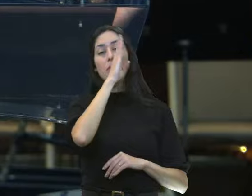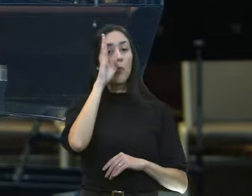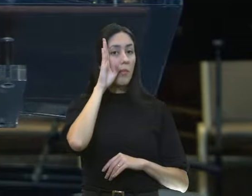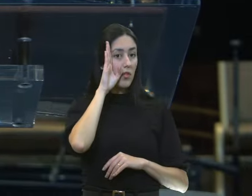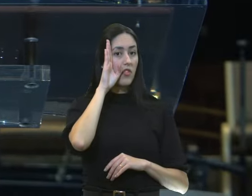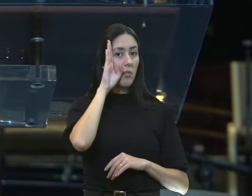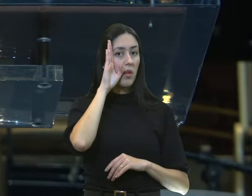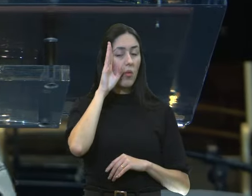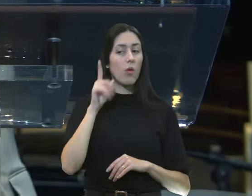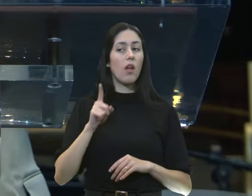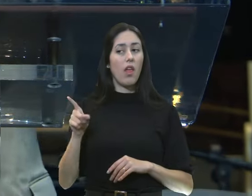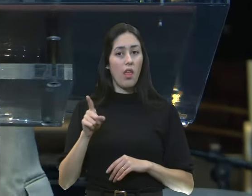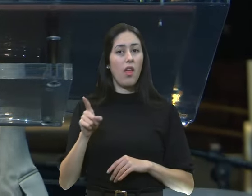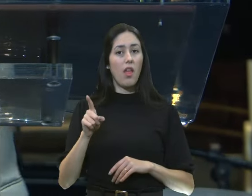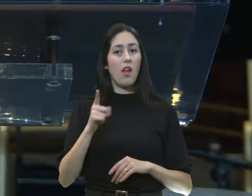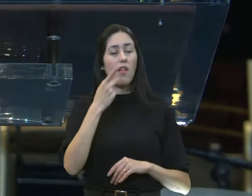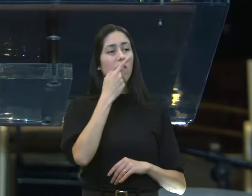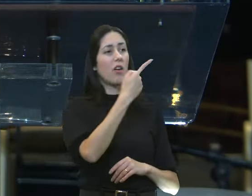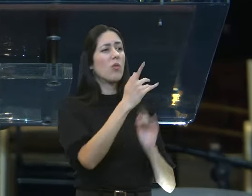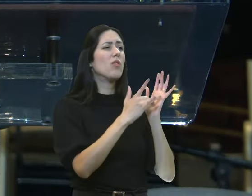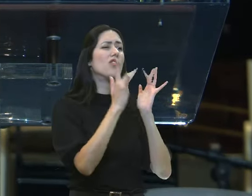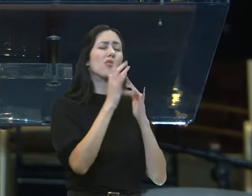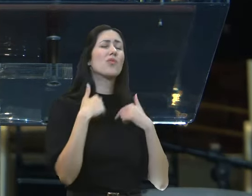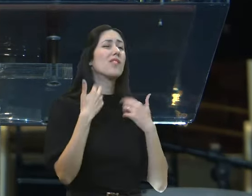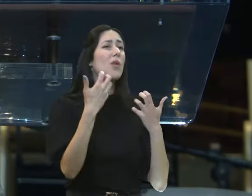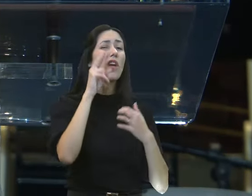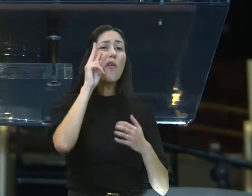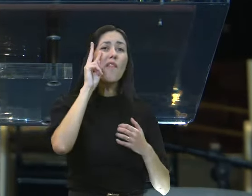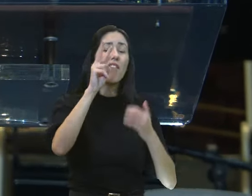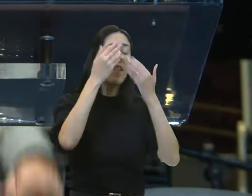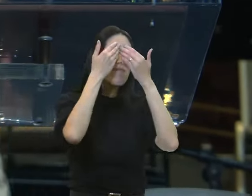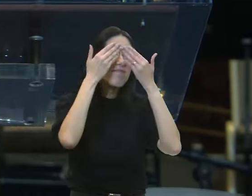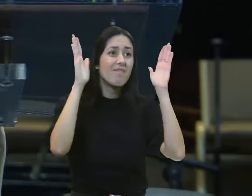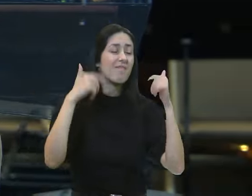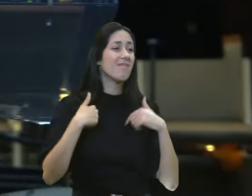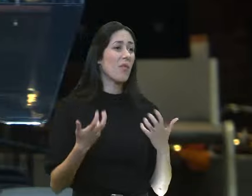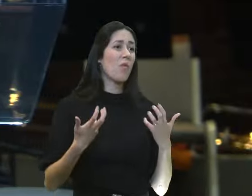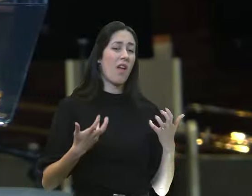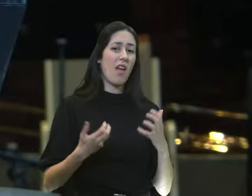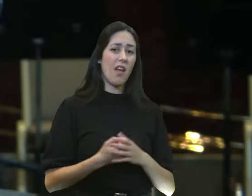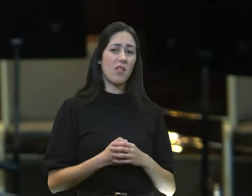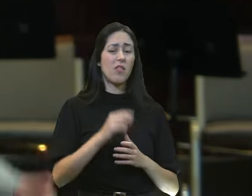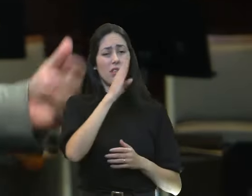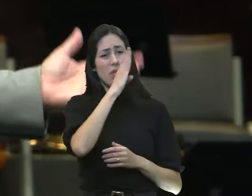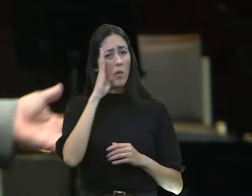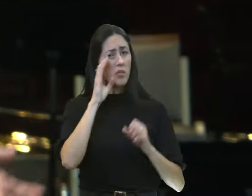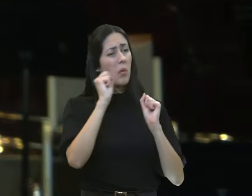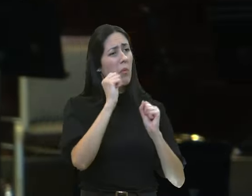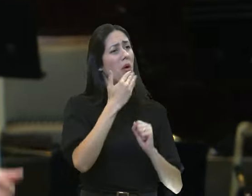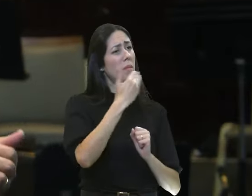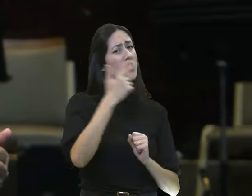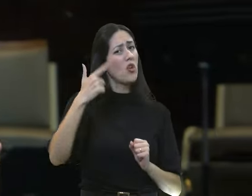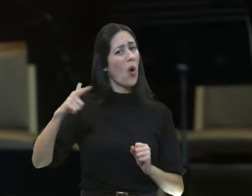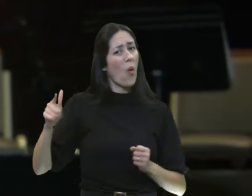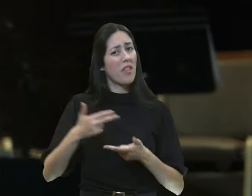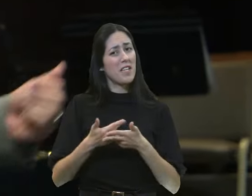Bartimeu disse, Jesus, eu quero ver. E ele podia falar outras coisas. No acostamento da